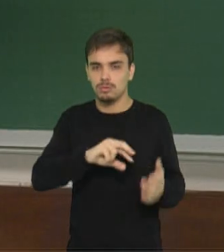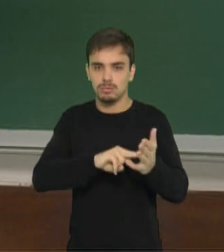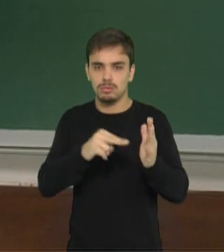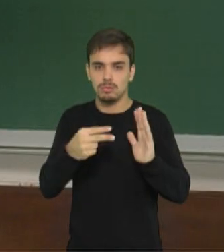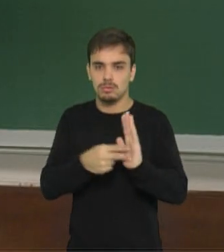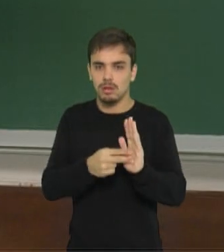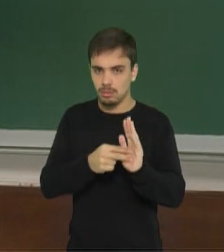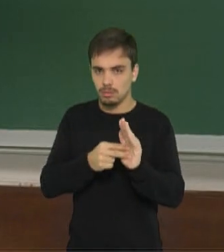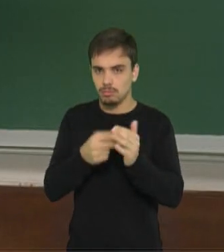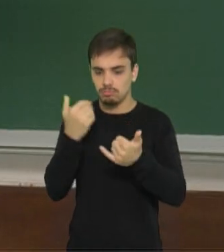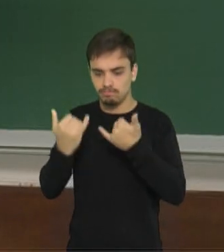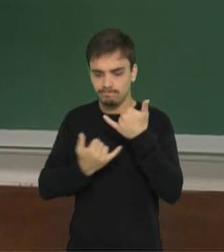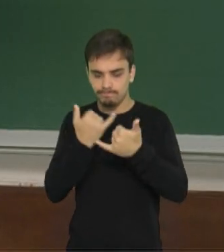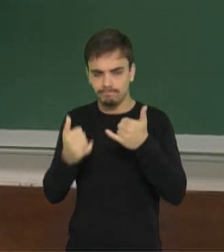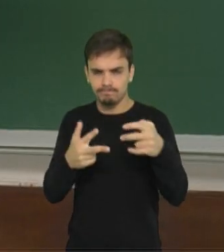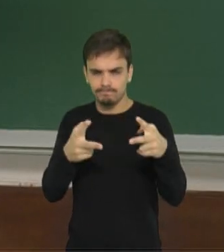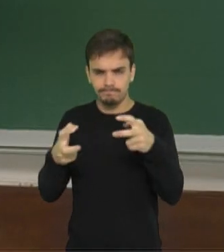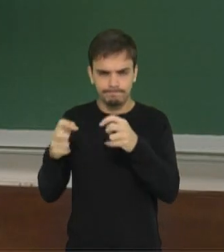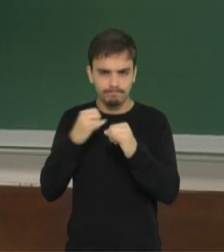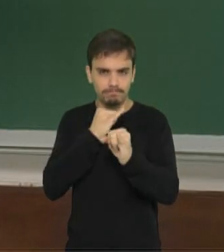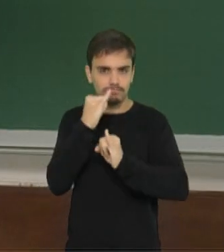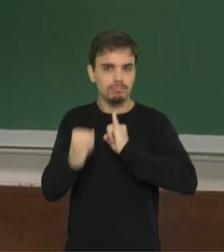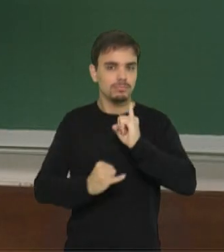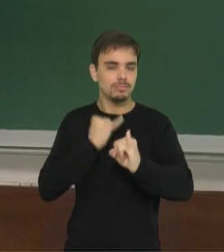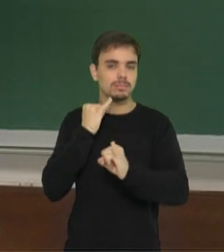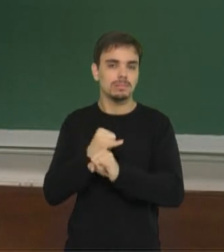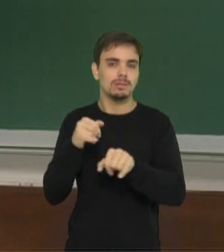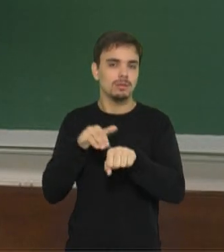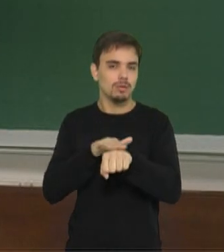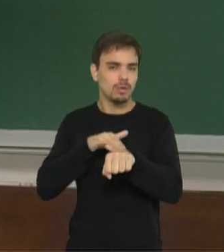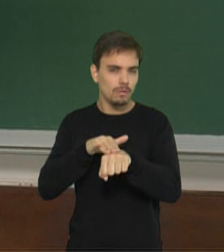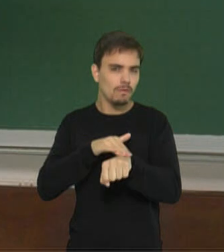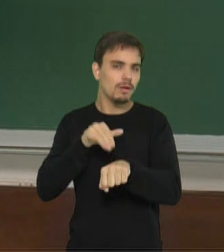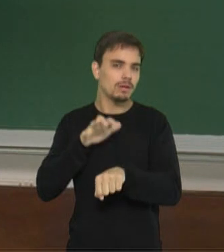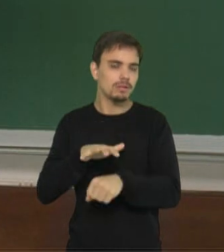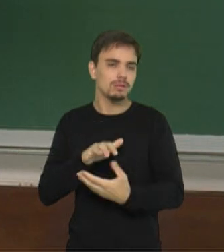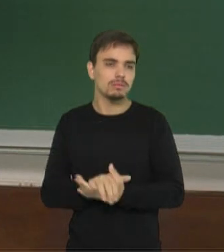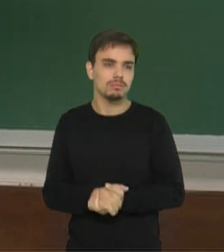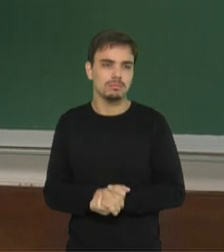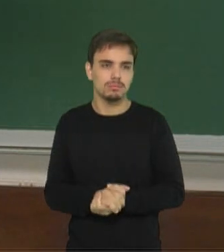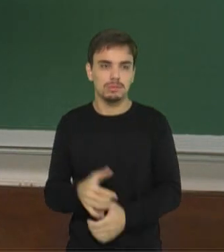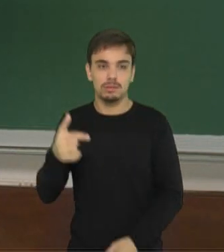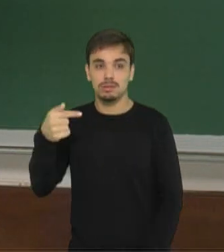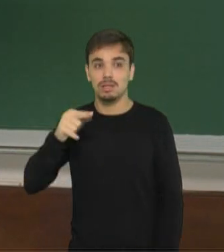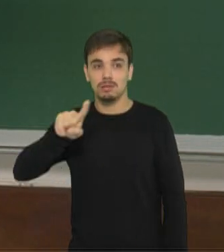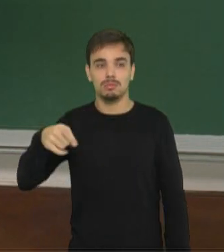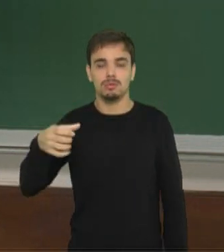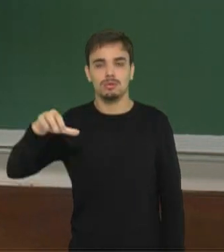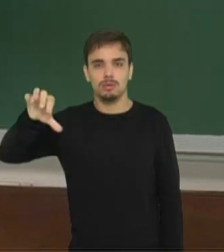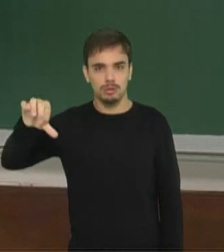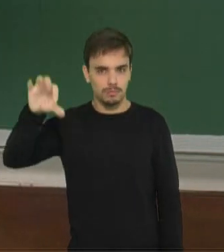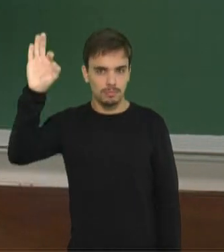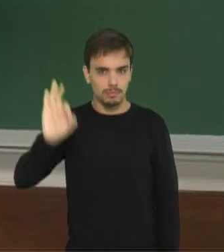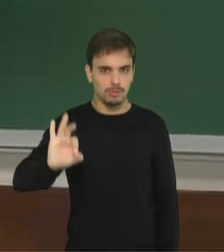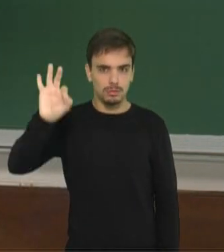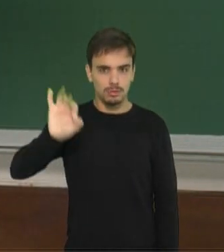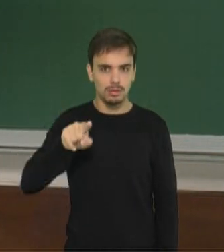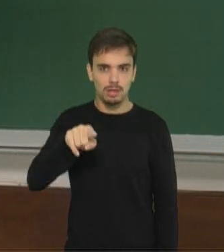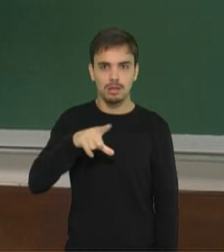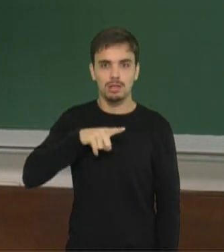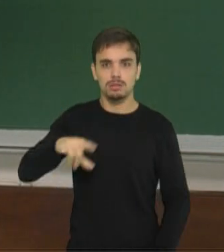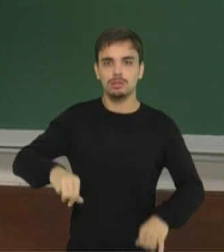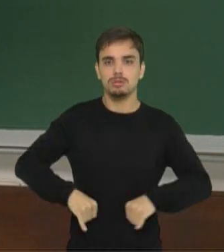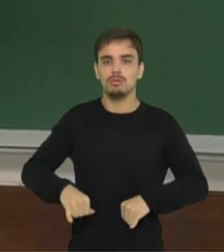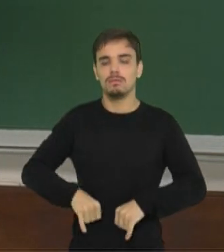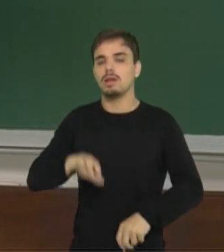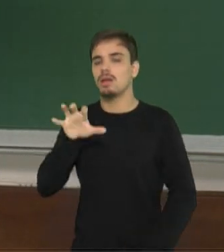jogos online. As pessoas conversam ali, né, pelo chat nos jogos, 7,9% respondeu que foi